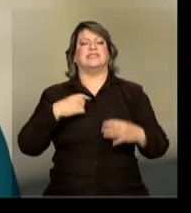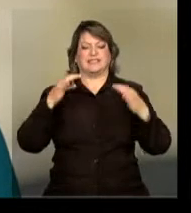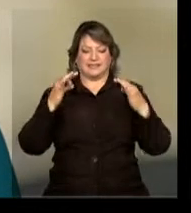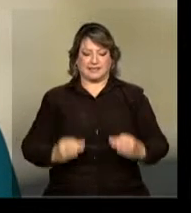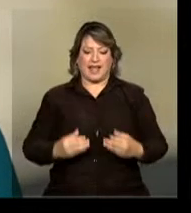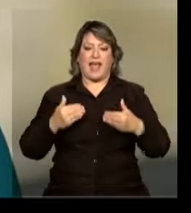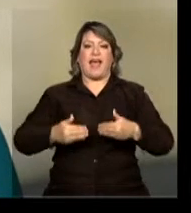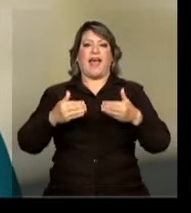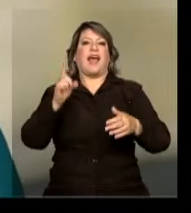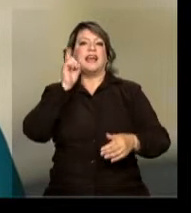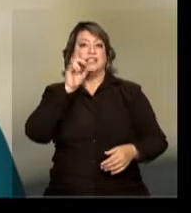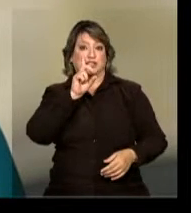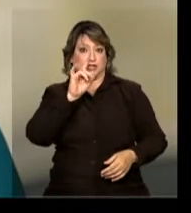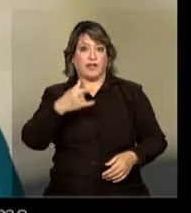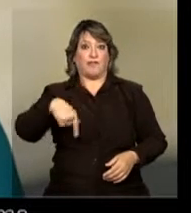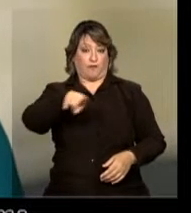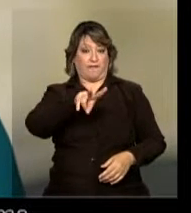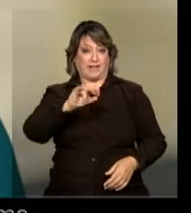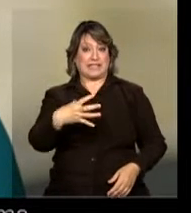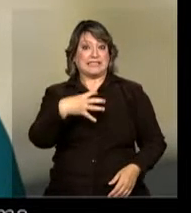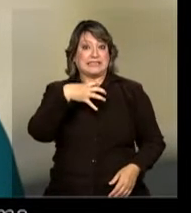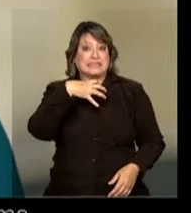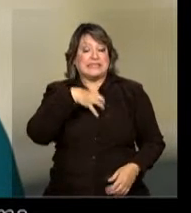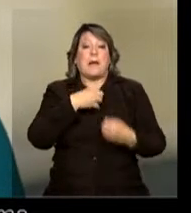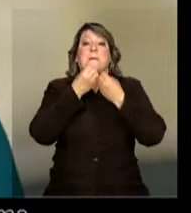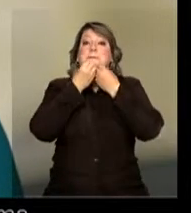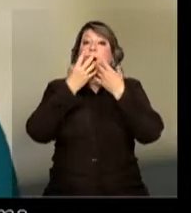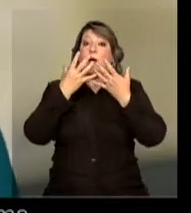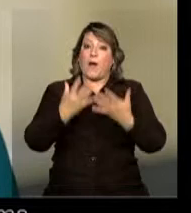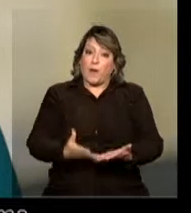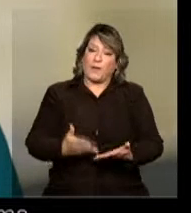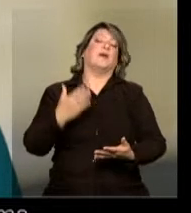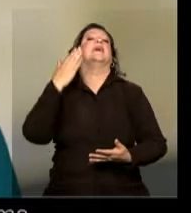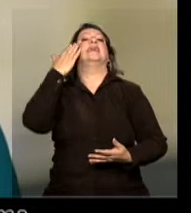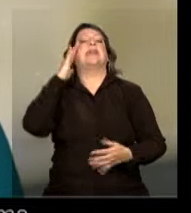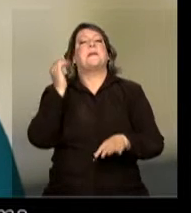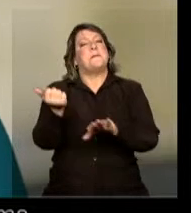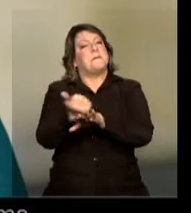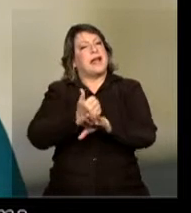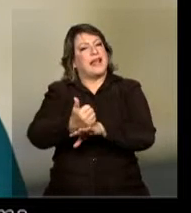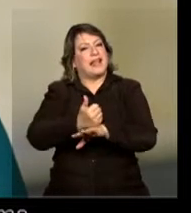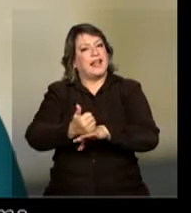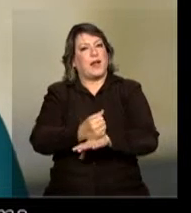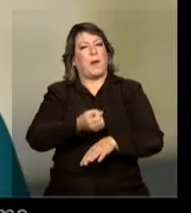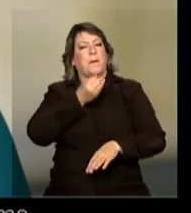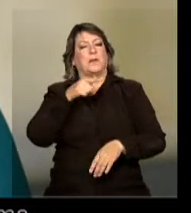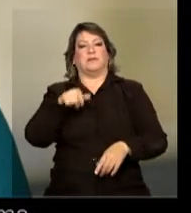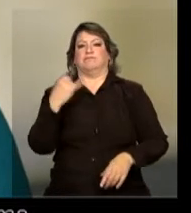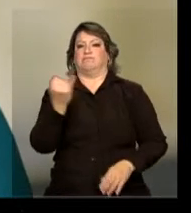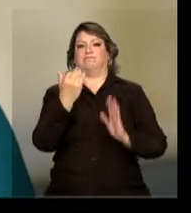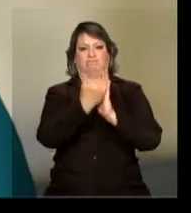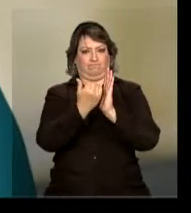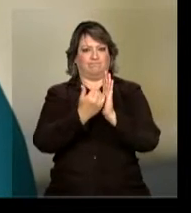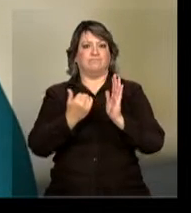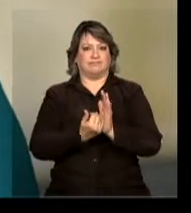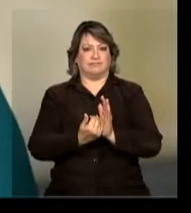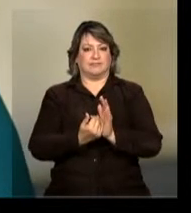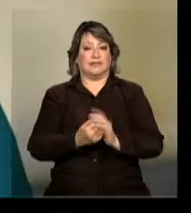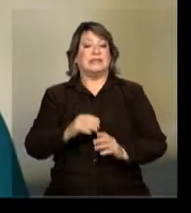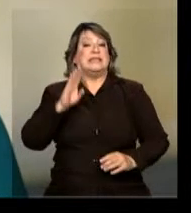vocês vão sentir os benefícios e entender melhor o grande significado deste programa